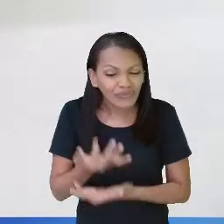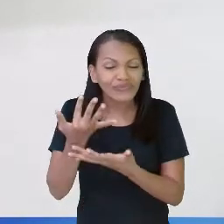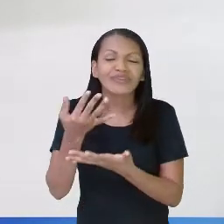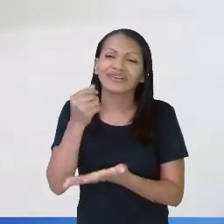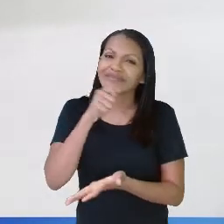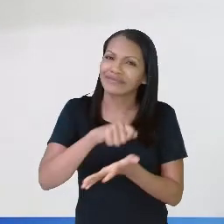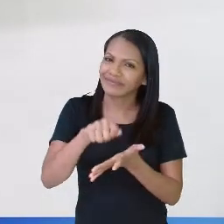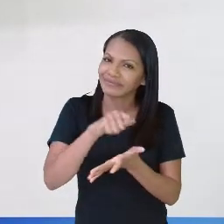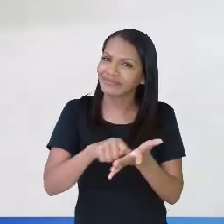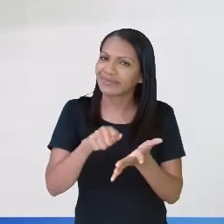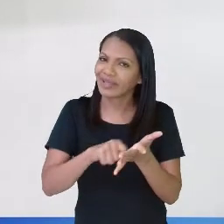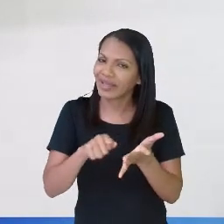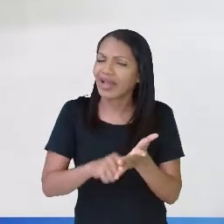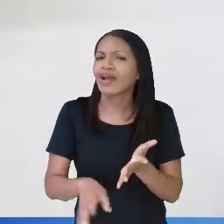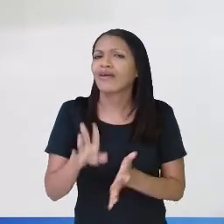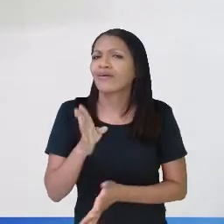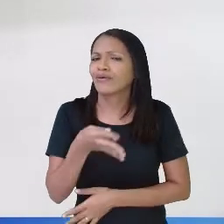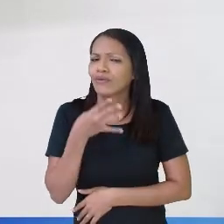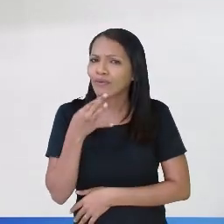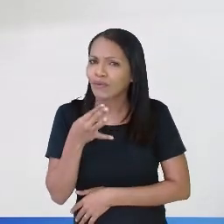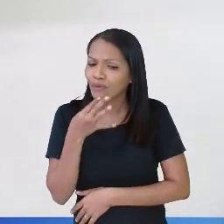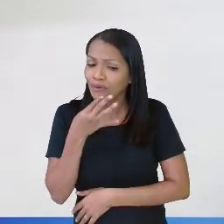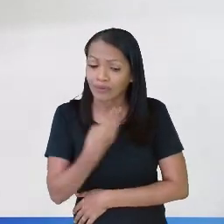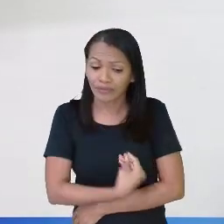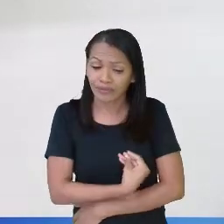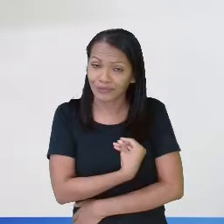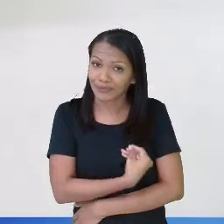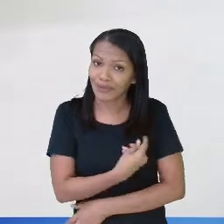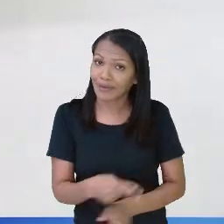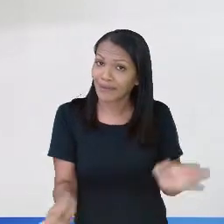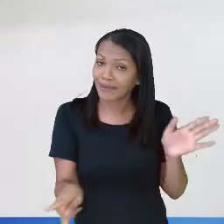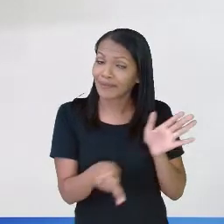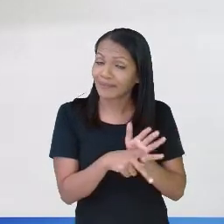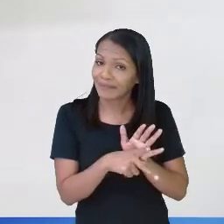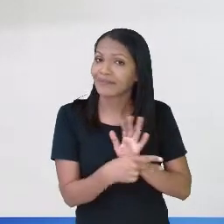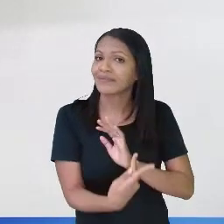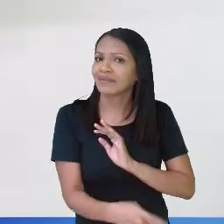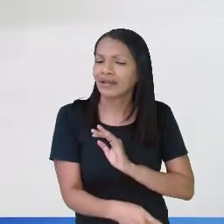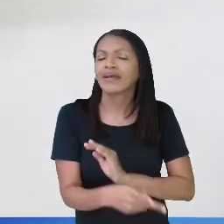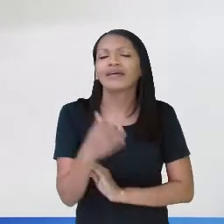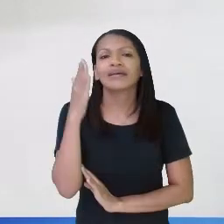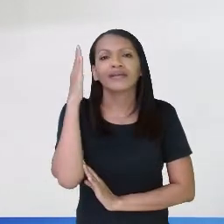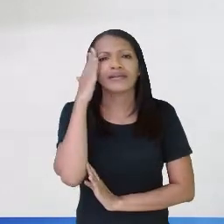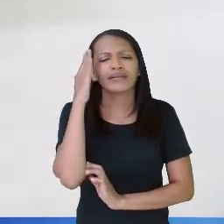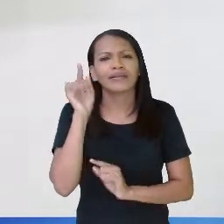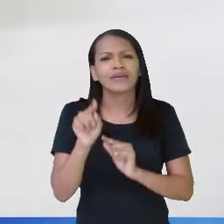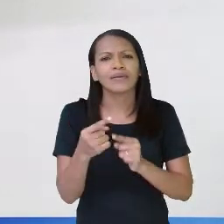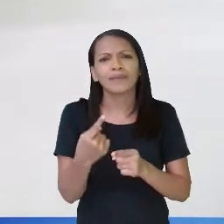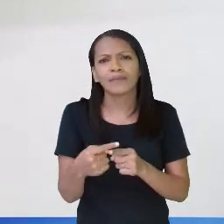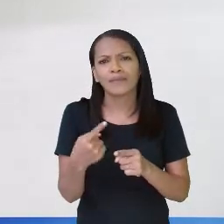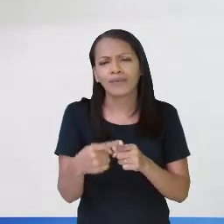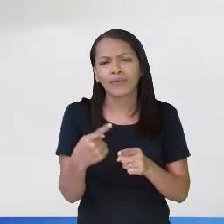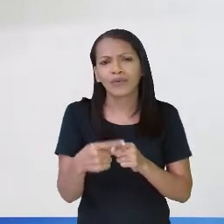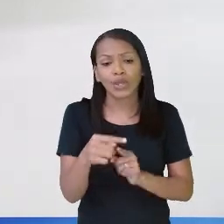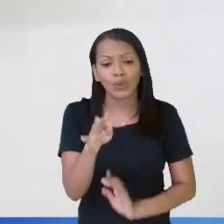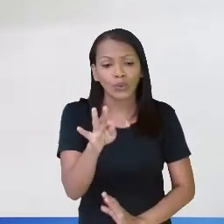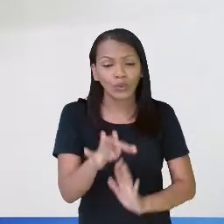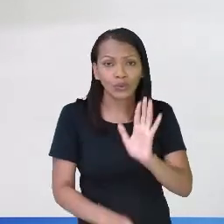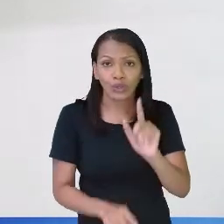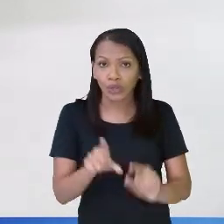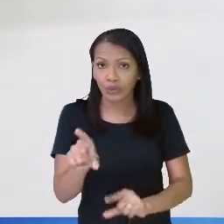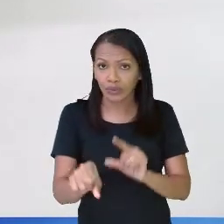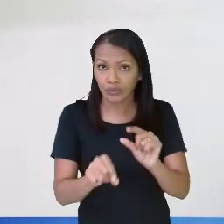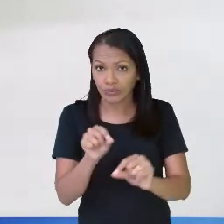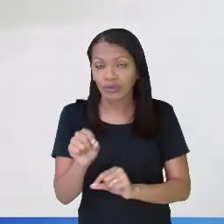ver a foto dela, vai conhecer sobre a vida dela e vai entender por que ela foi escolhida, a sua obra foi escolhida para a aula de